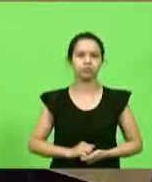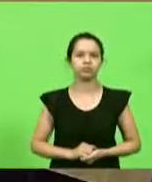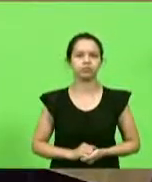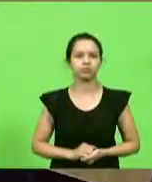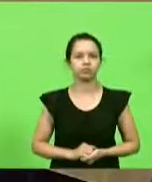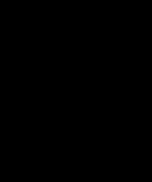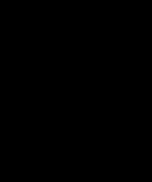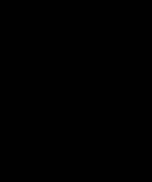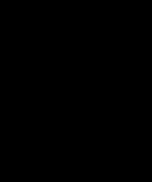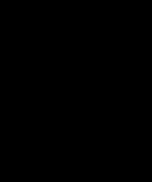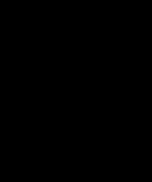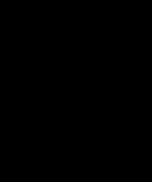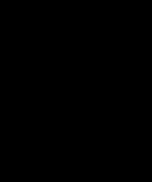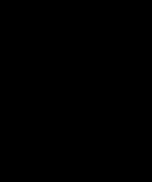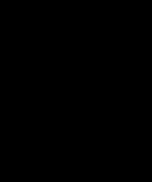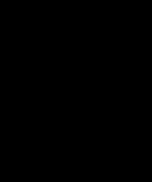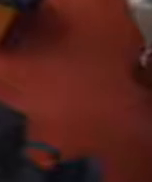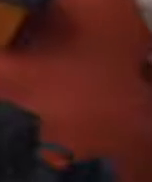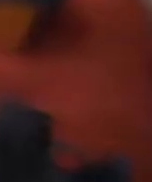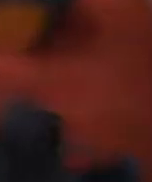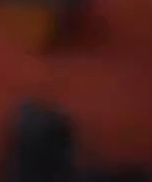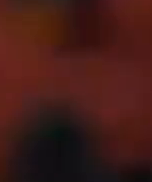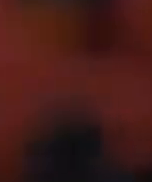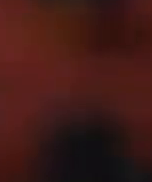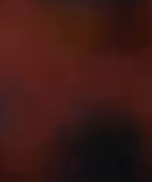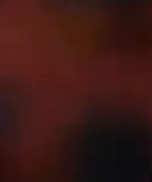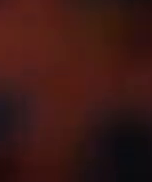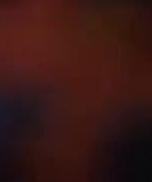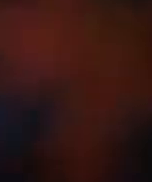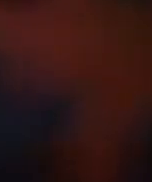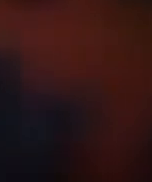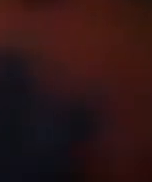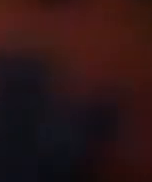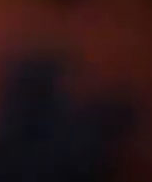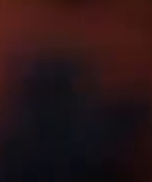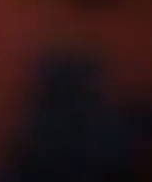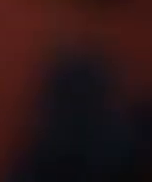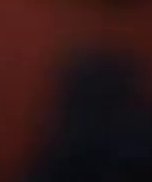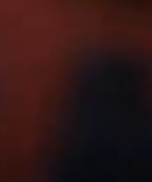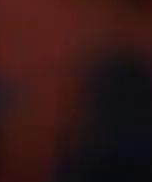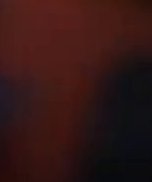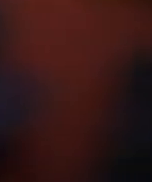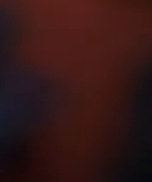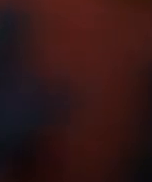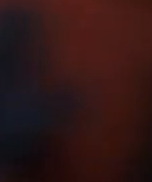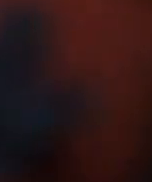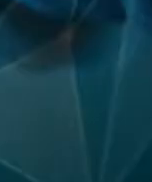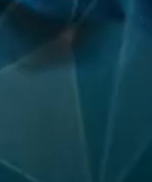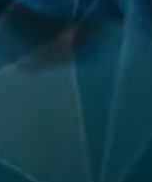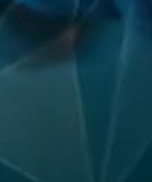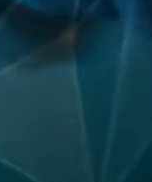parabéns